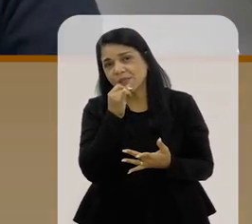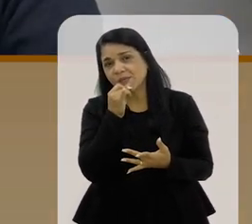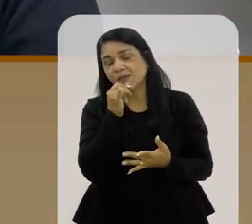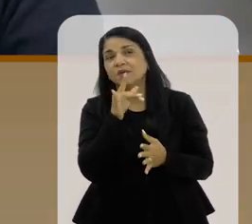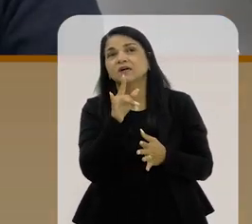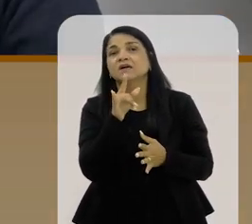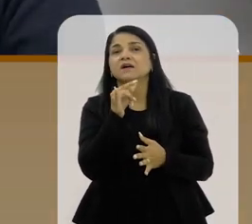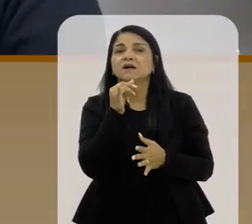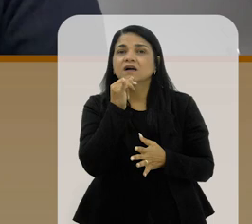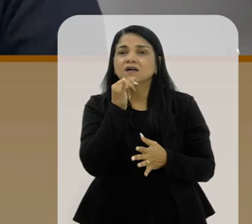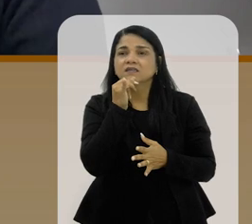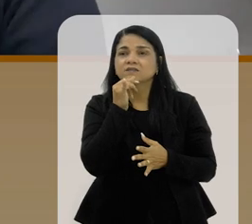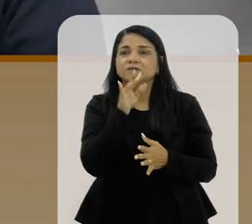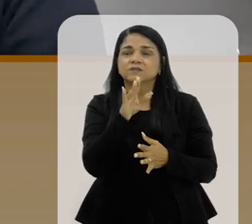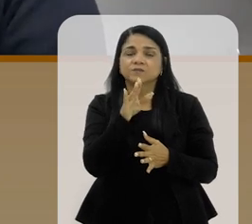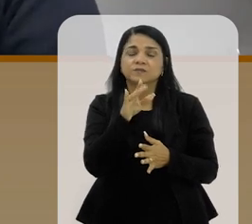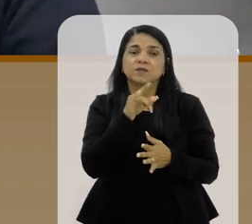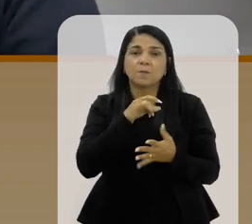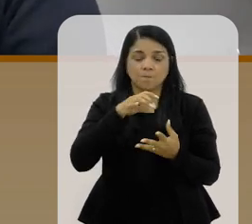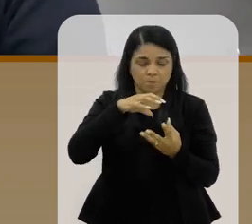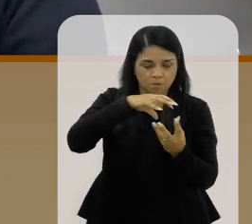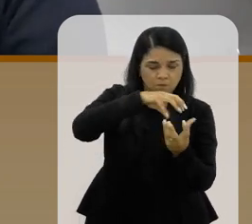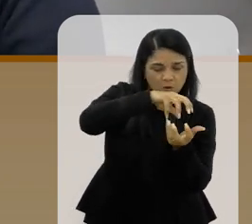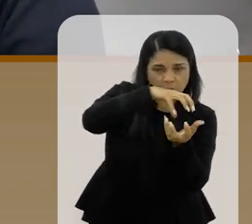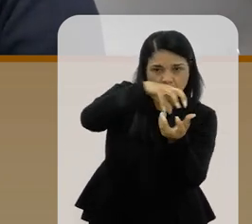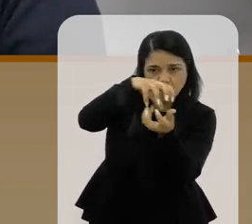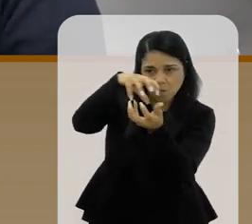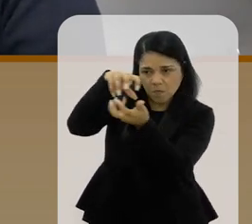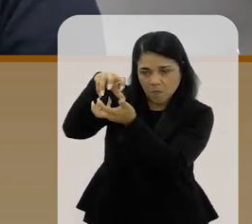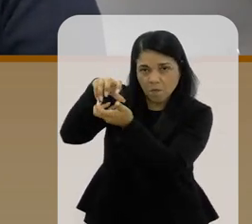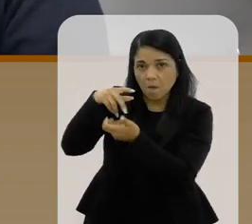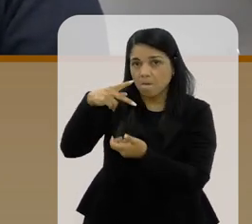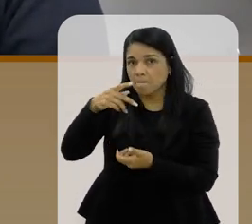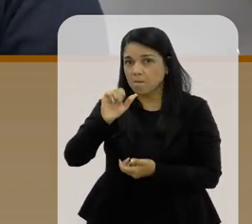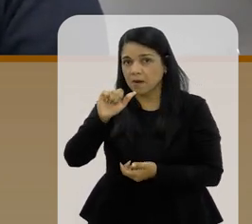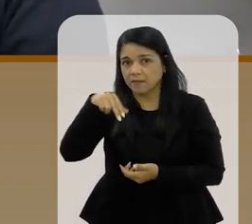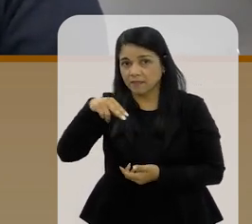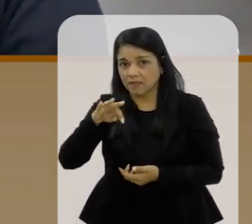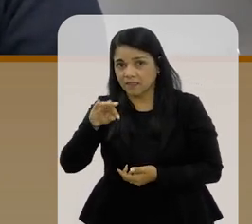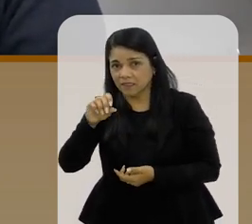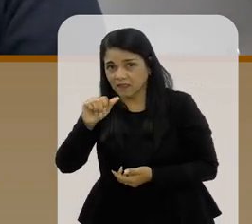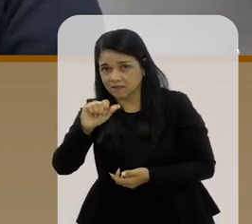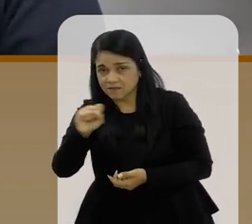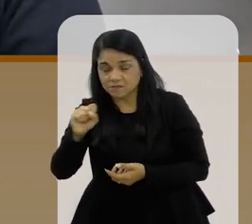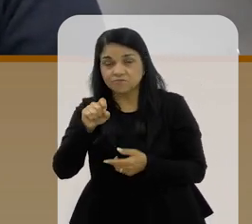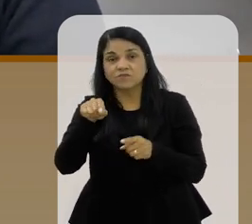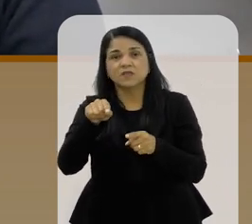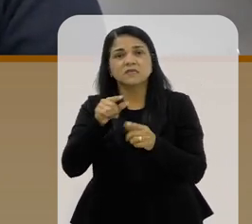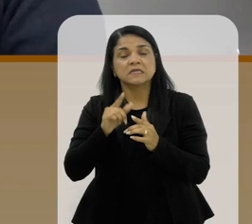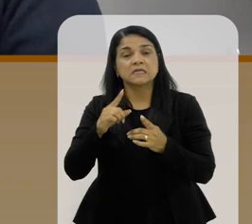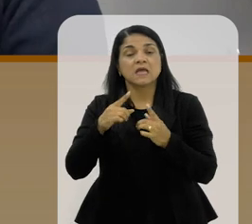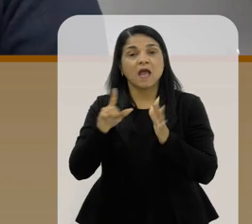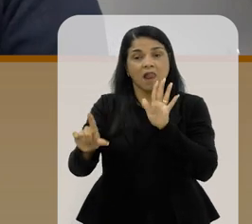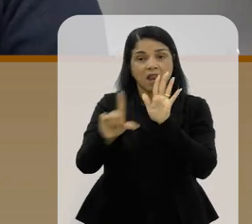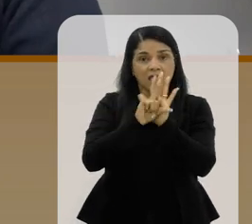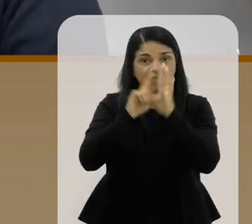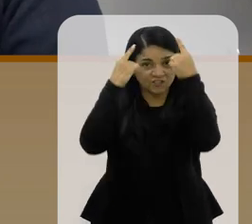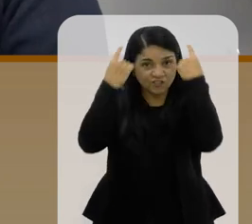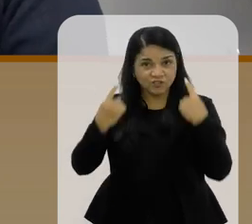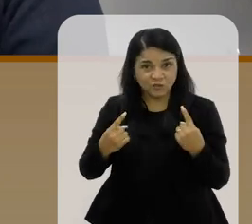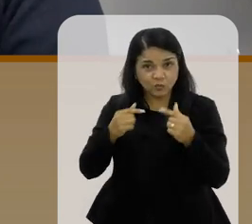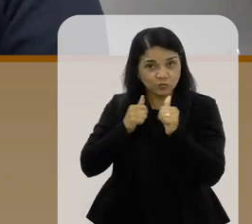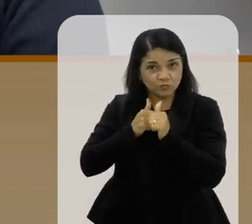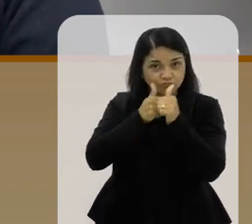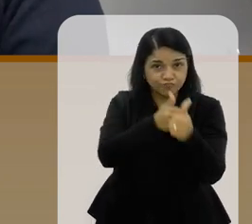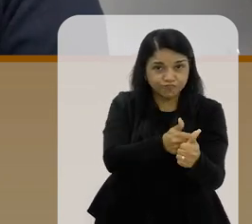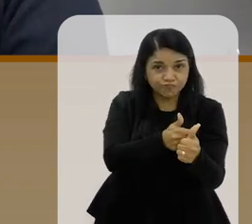clássico que é mencionado são, se você considerar alguns planetas que estão seguindo as leis da gravitação de Newton